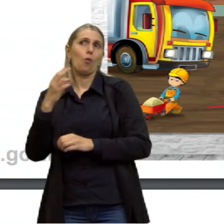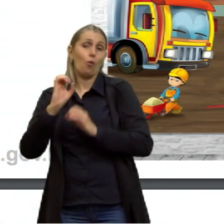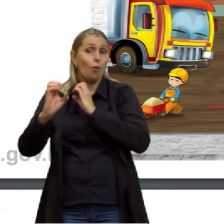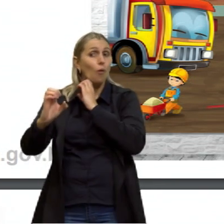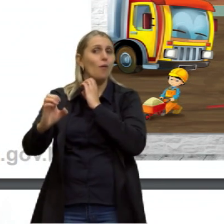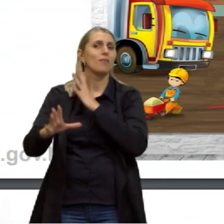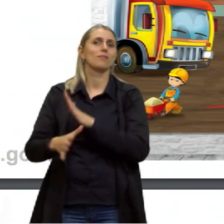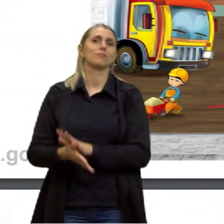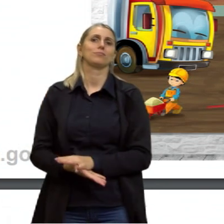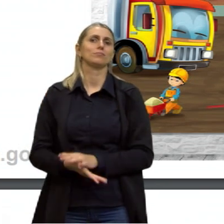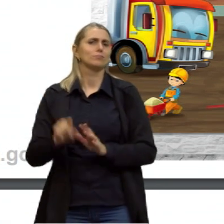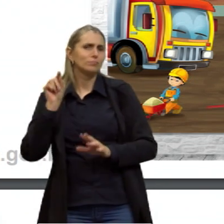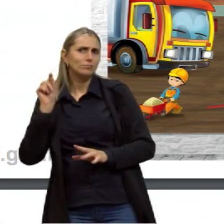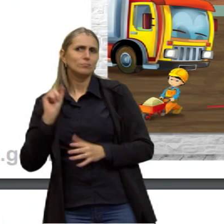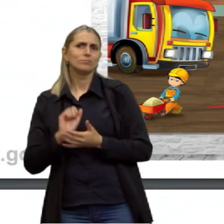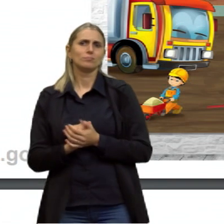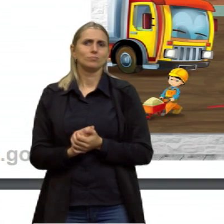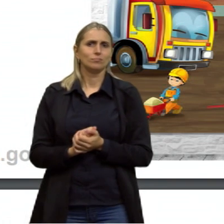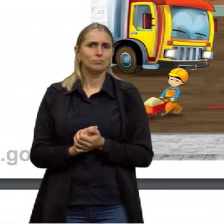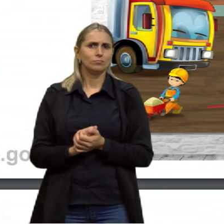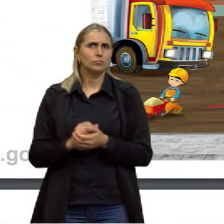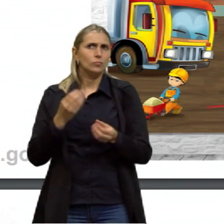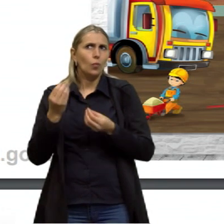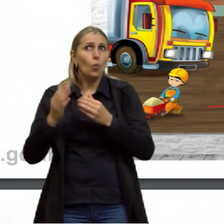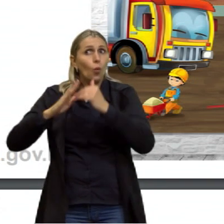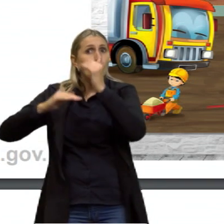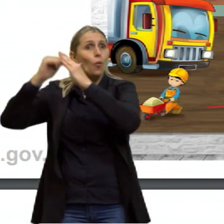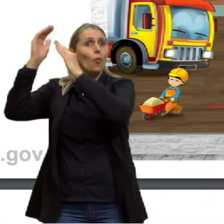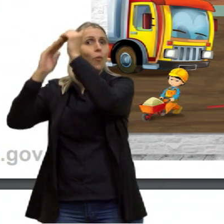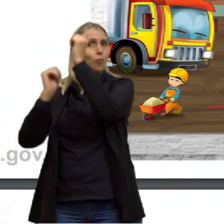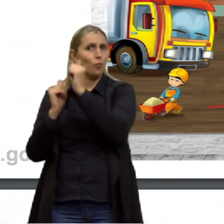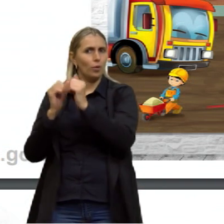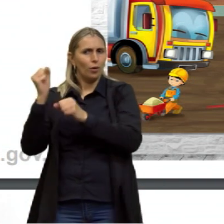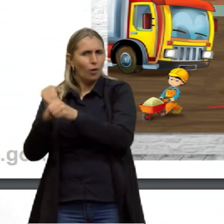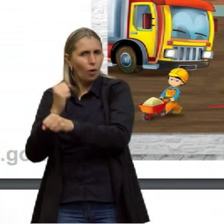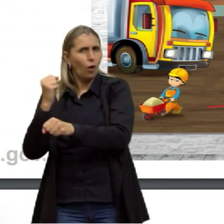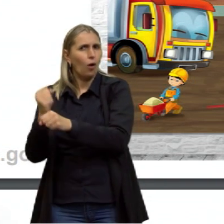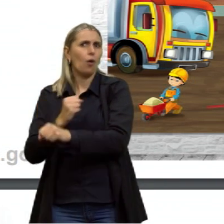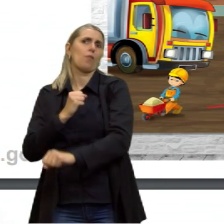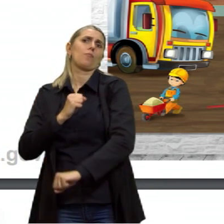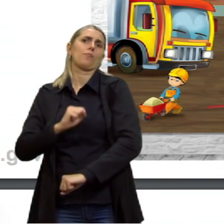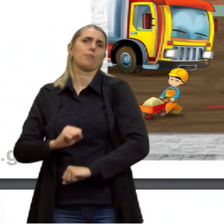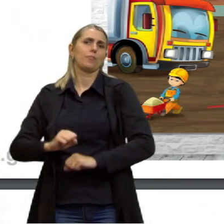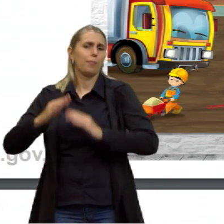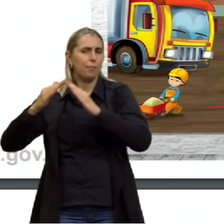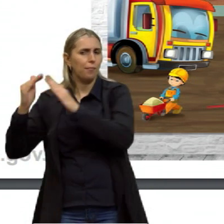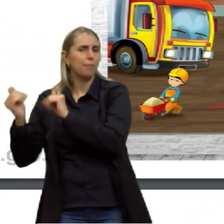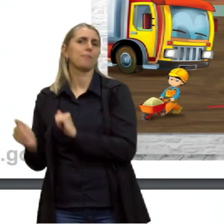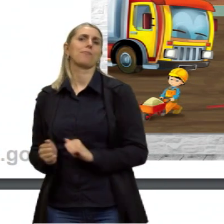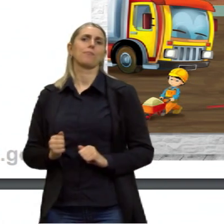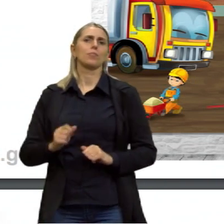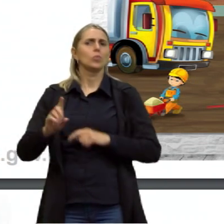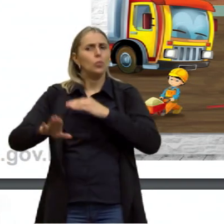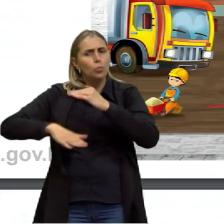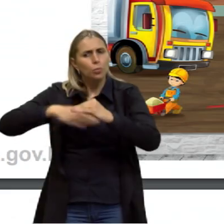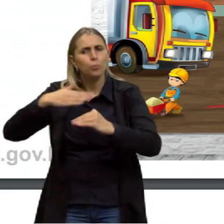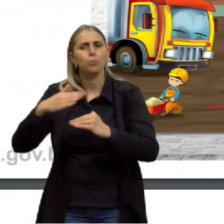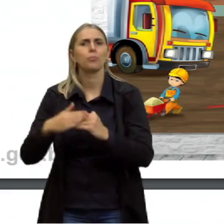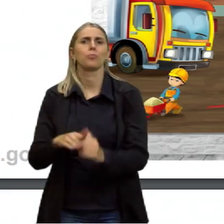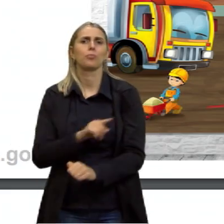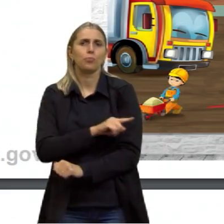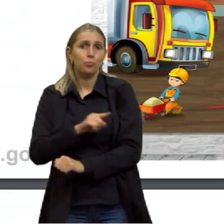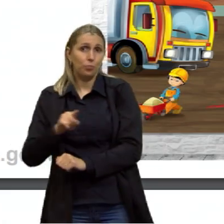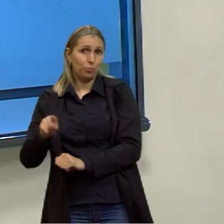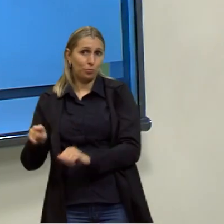engenheiro isso aqui construção obra casa tudo isso